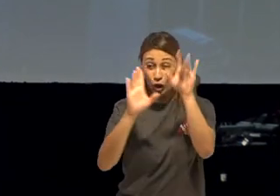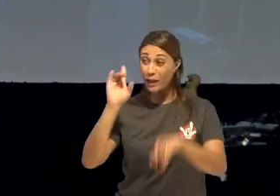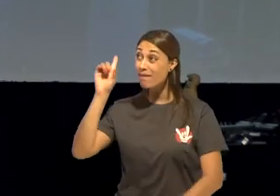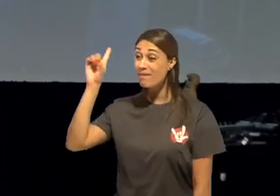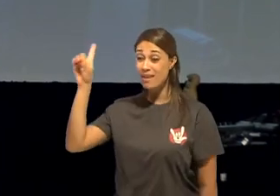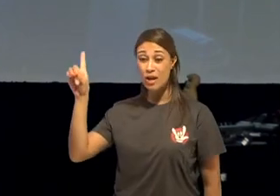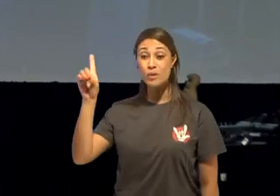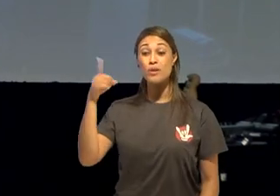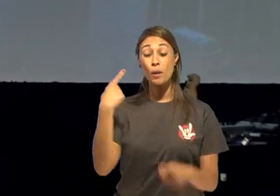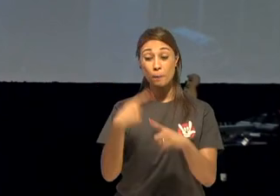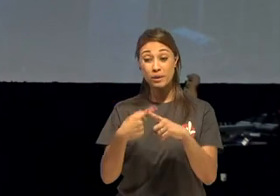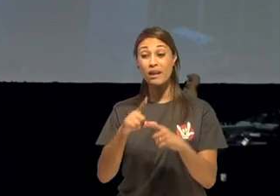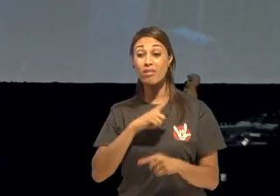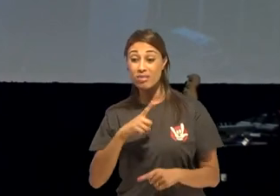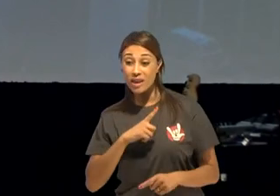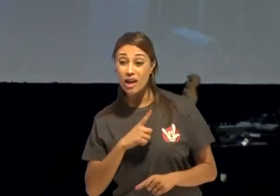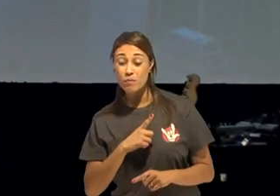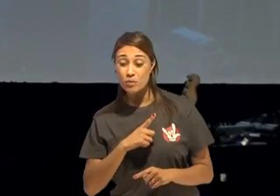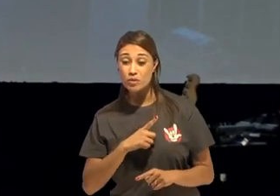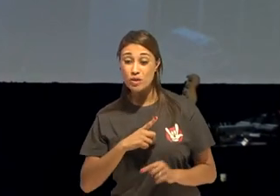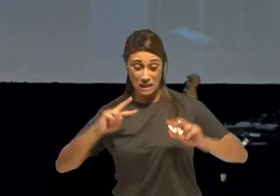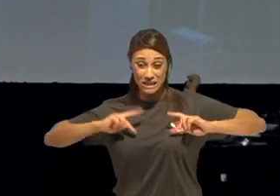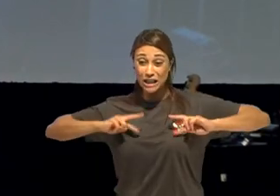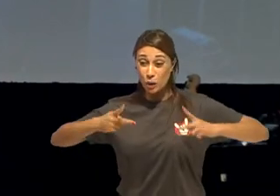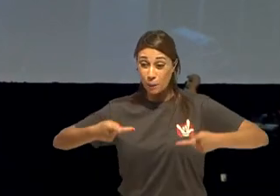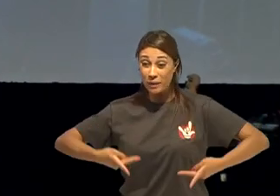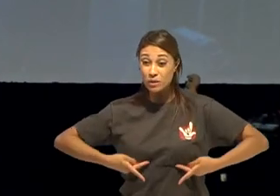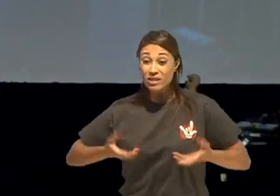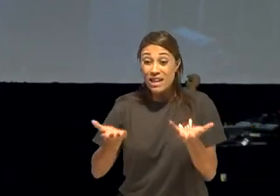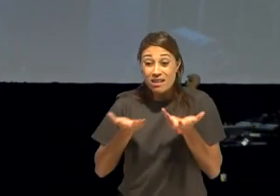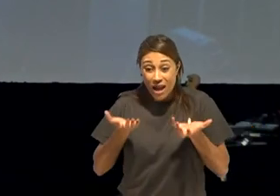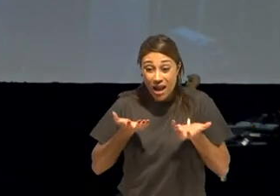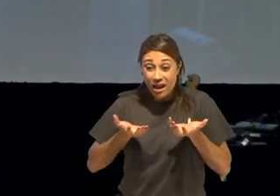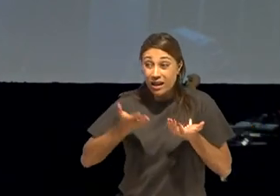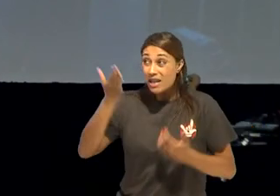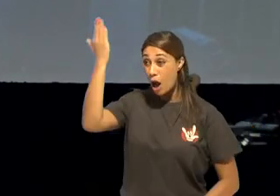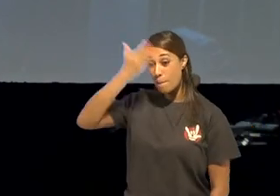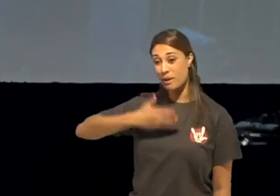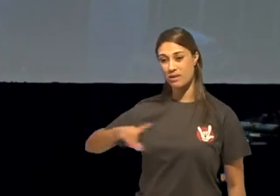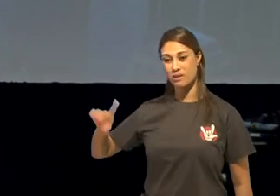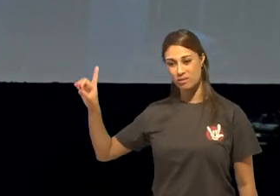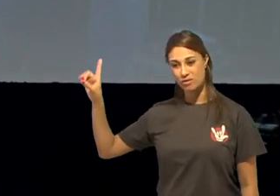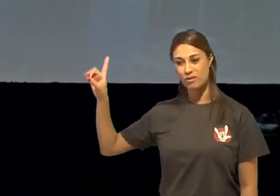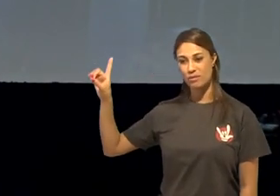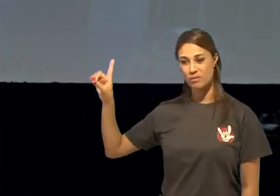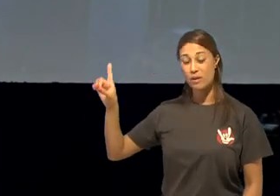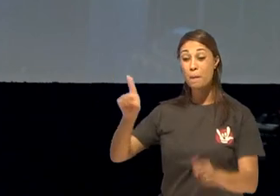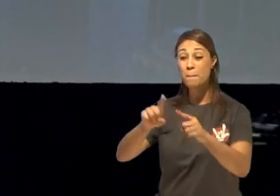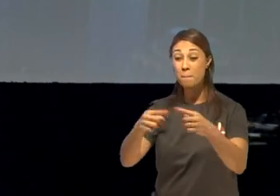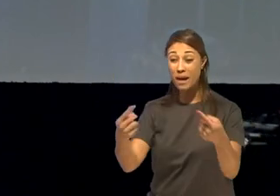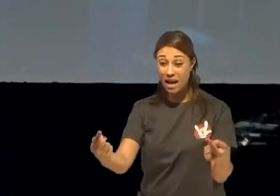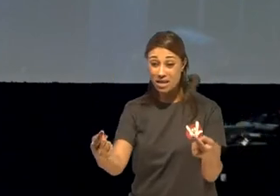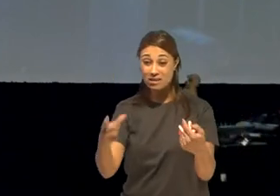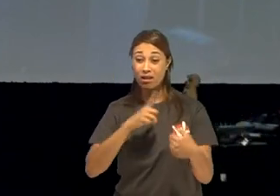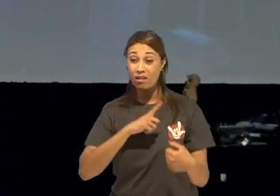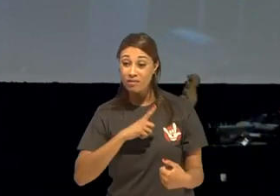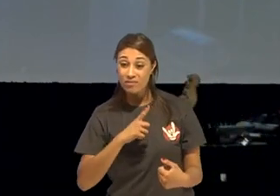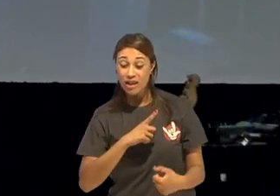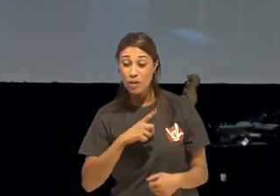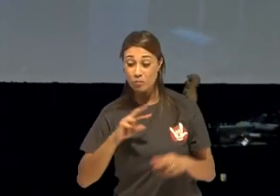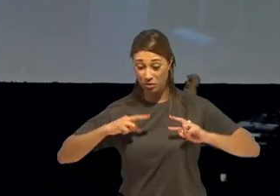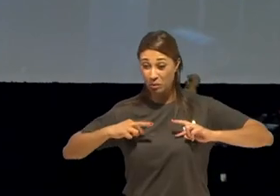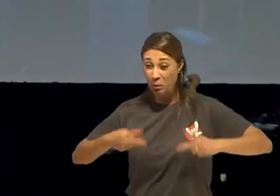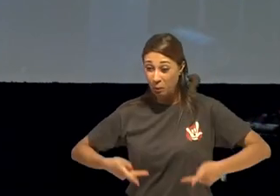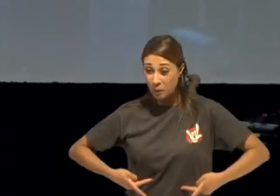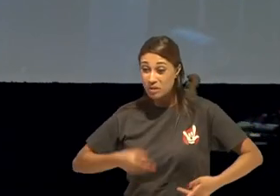temos homens que desejam ser batizados com fogo. Mas nós temos homens que desejam, falam, mas nem sabem o